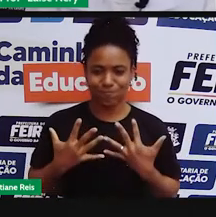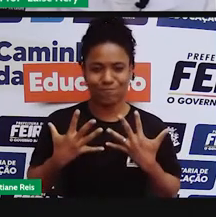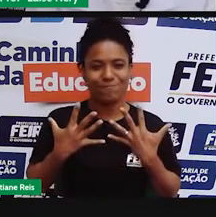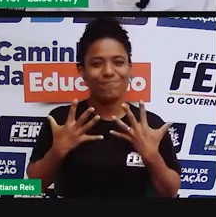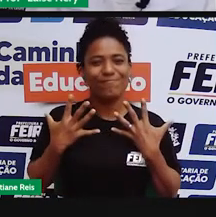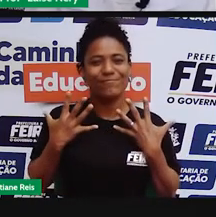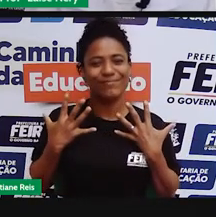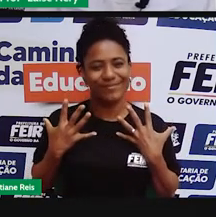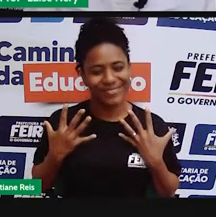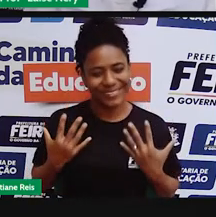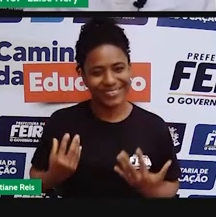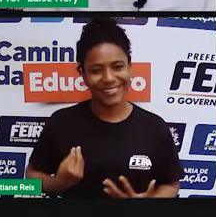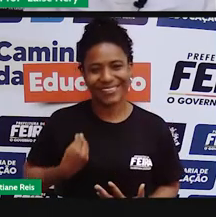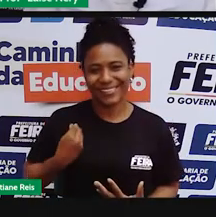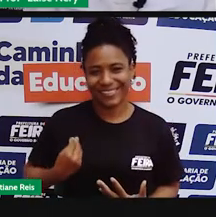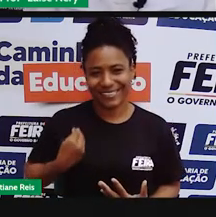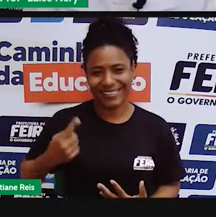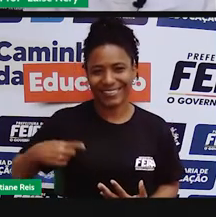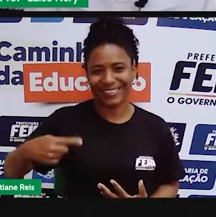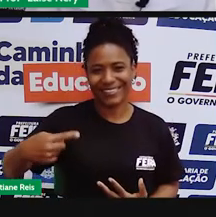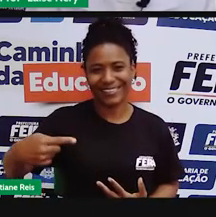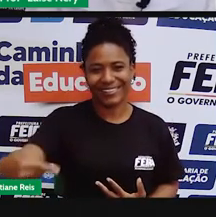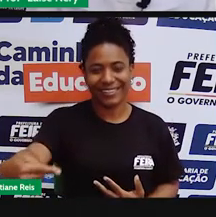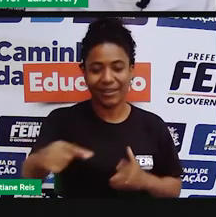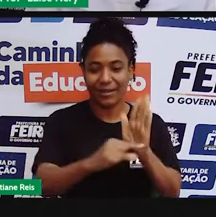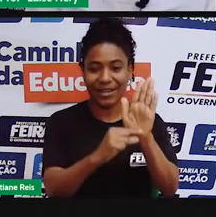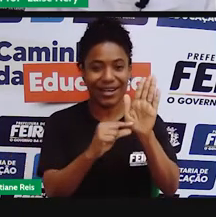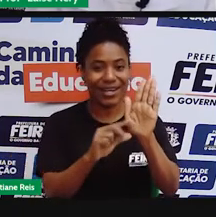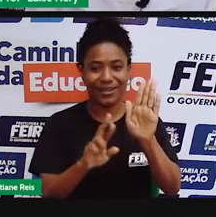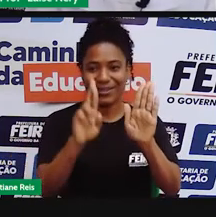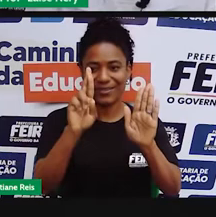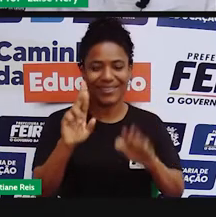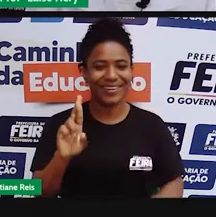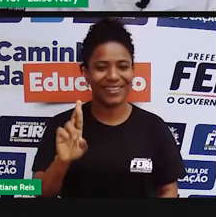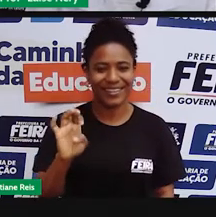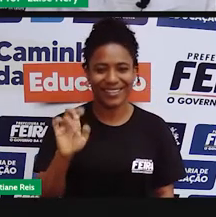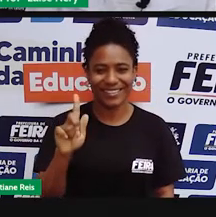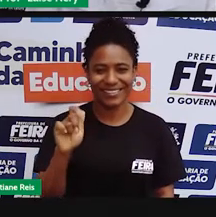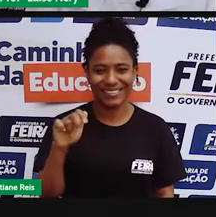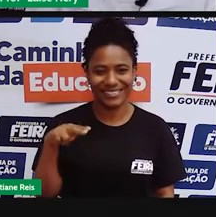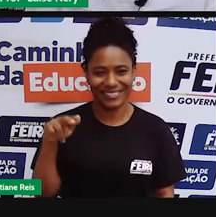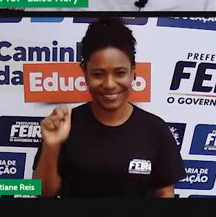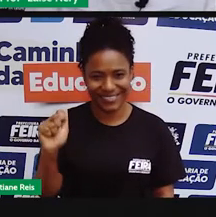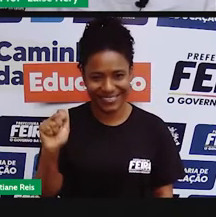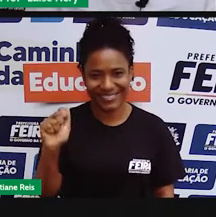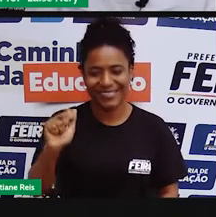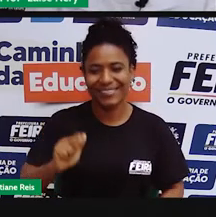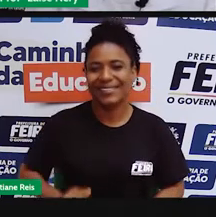dia. E esse poema é de Regina Vilaça Lima.